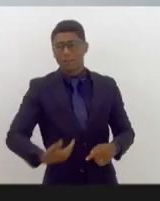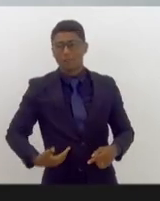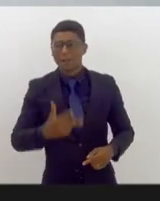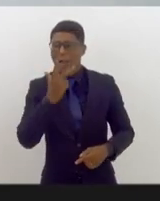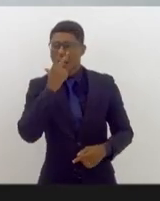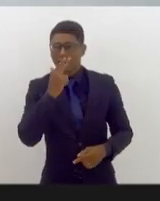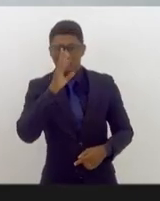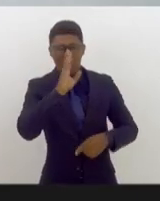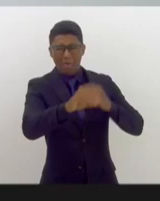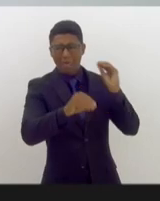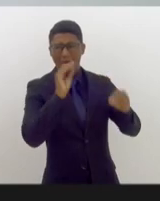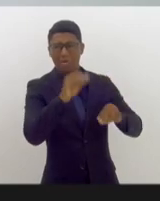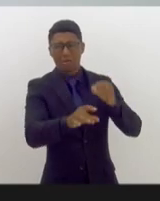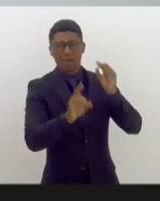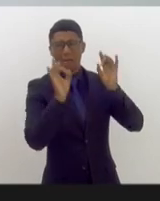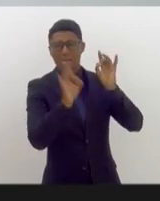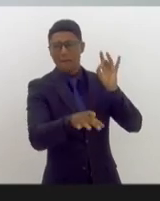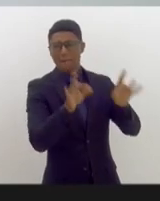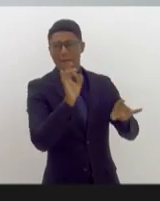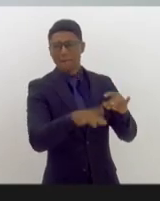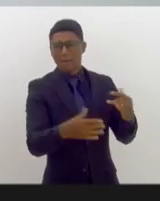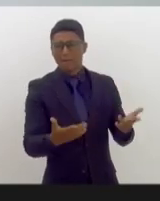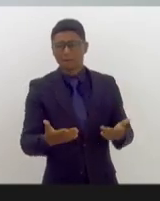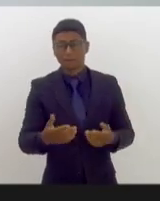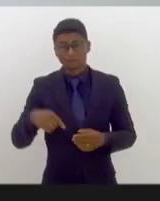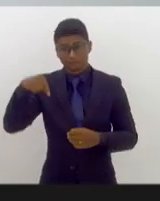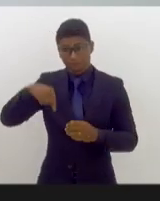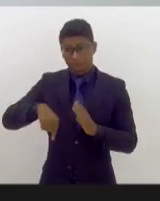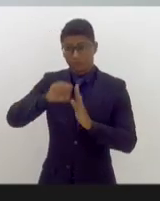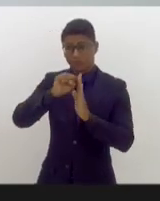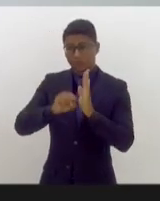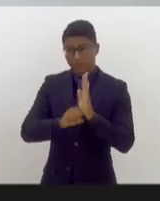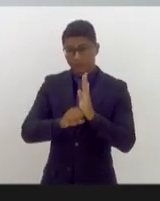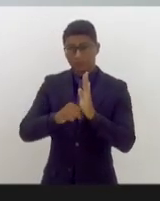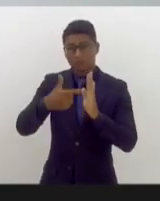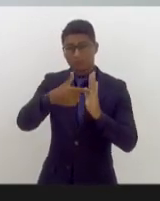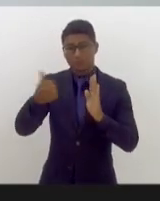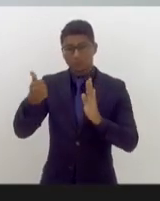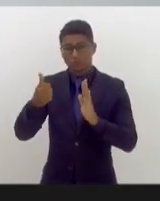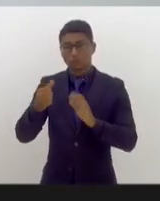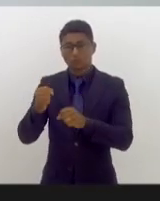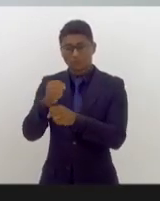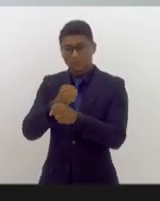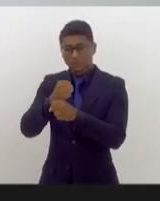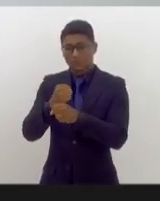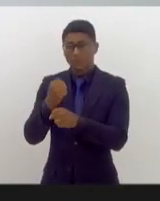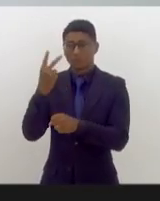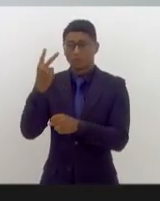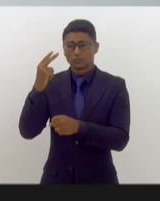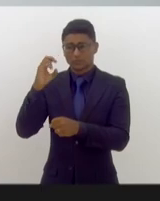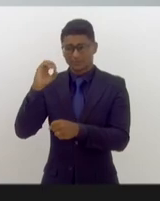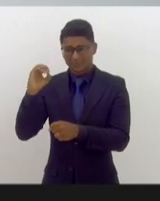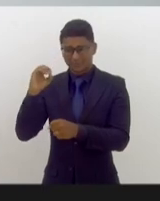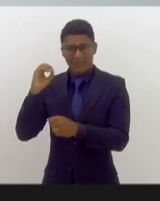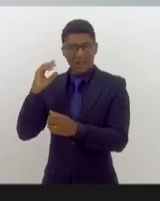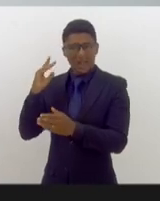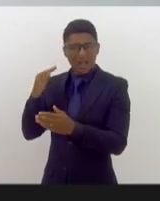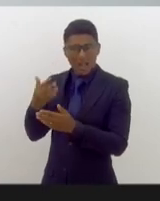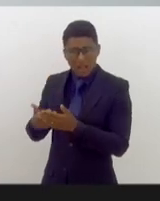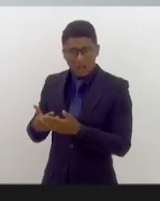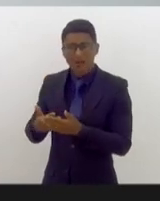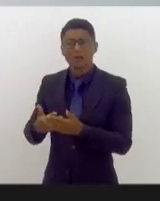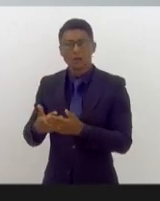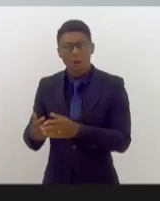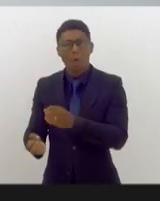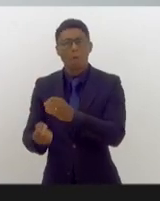século avançaram e trouxeram muitos desses sujeitos que haviam tido direito à educação